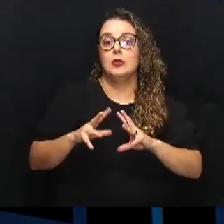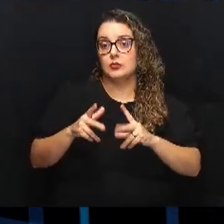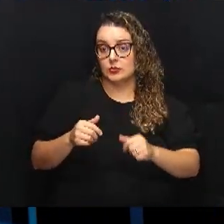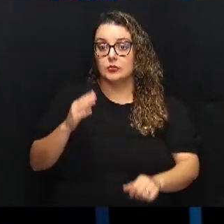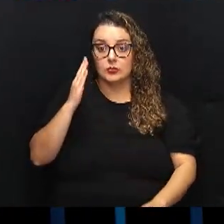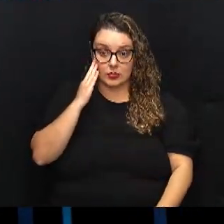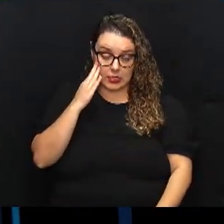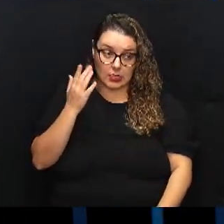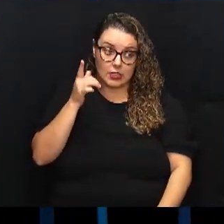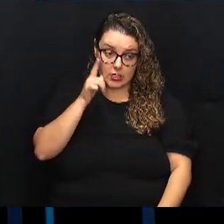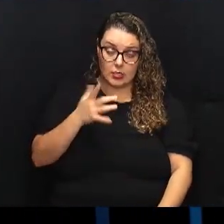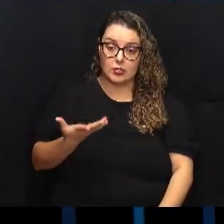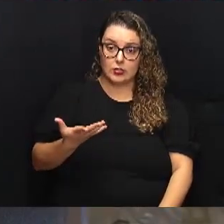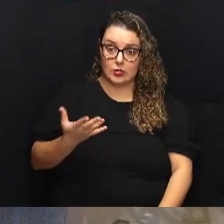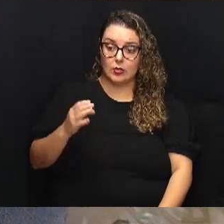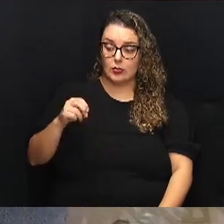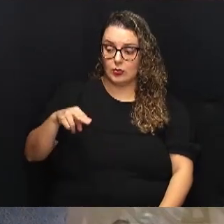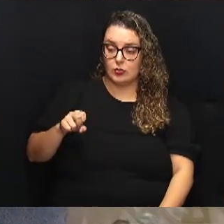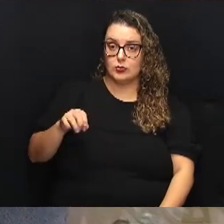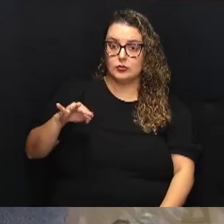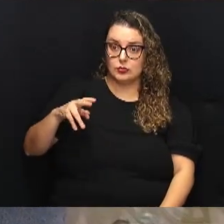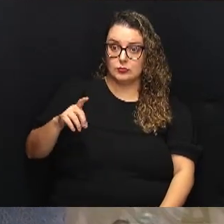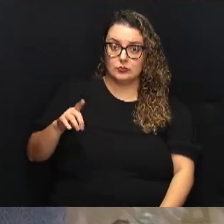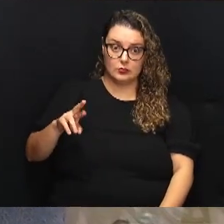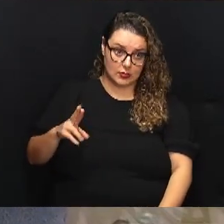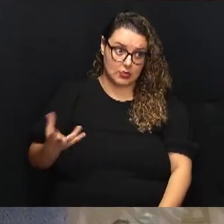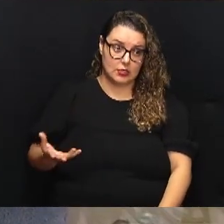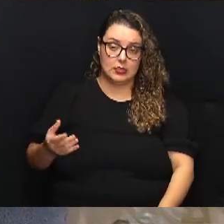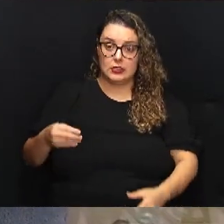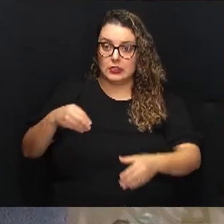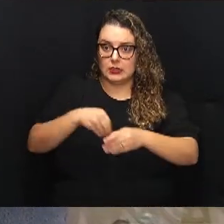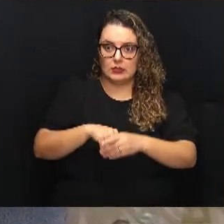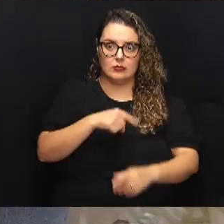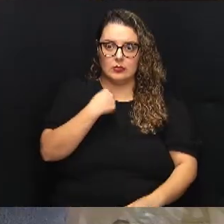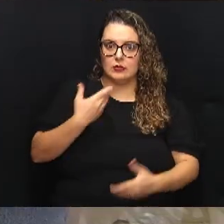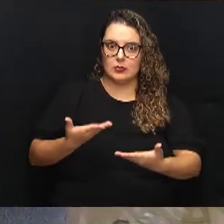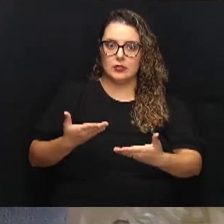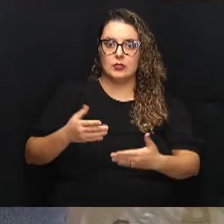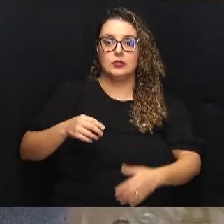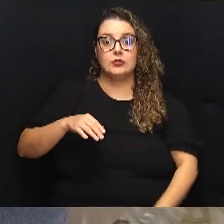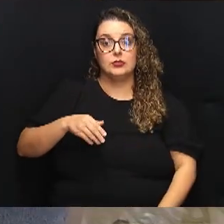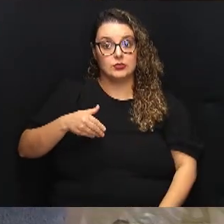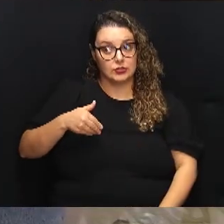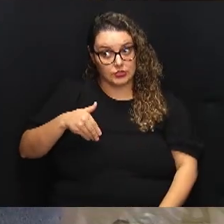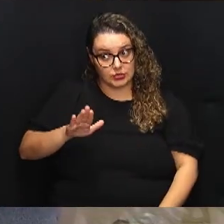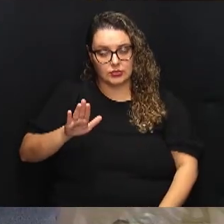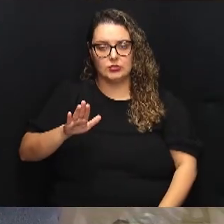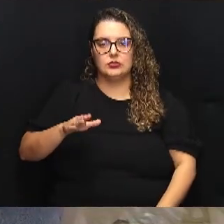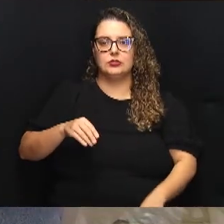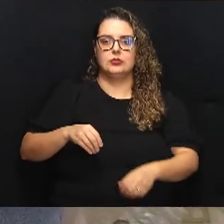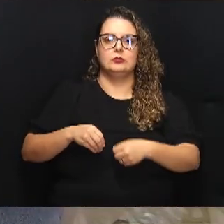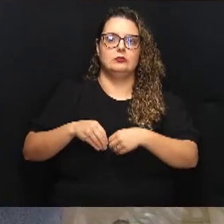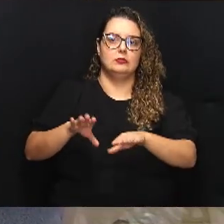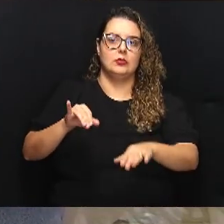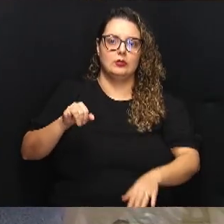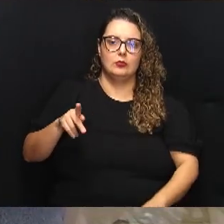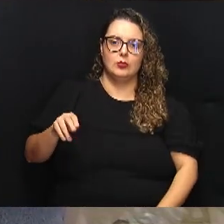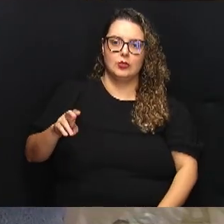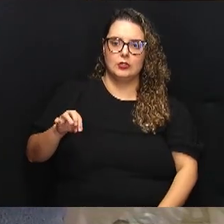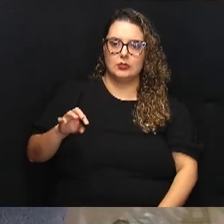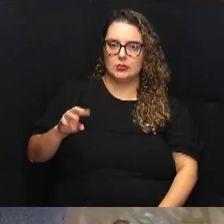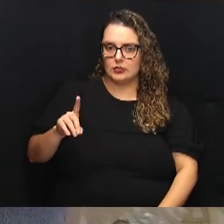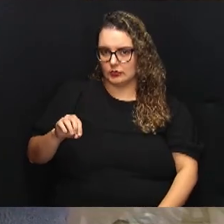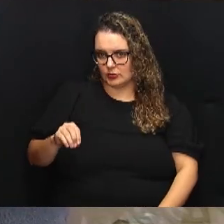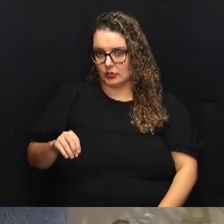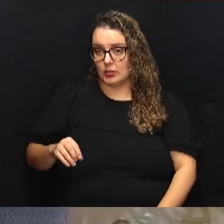eles conseguem consumir dentro do prazo de validade, já estão importando para aproveitar isso. E aí o que acontece? Os